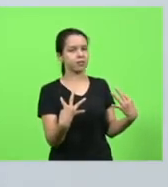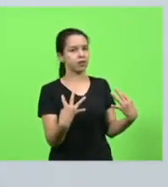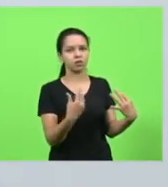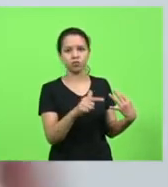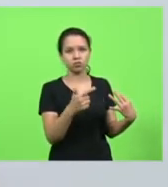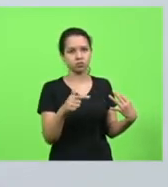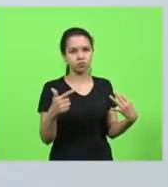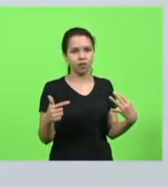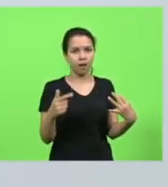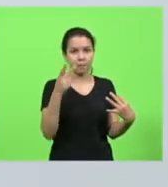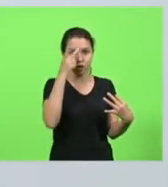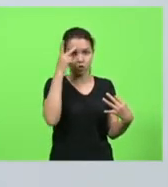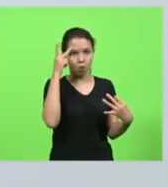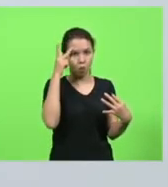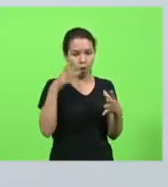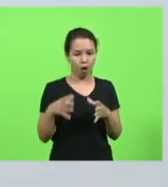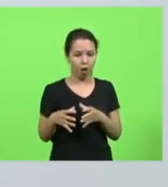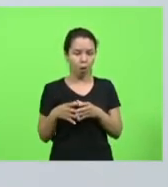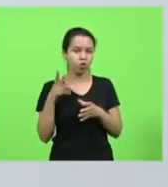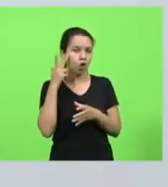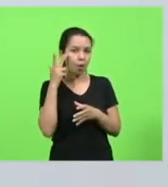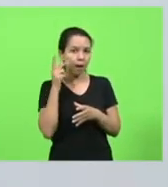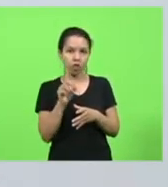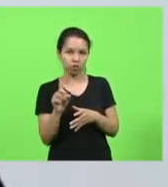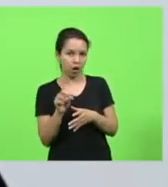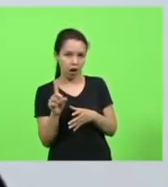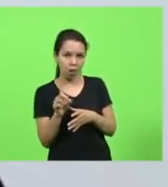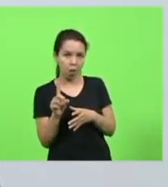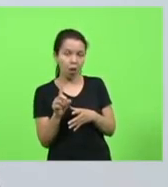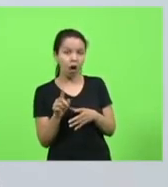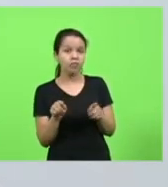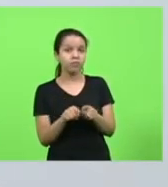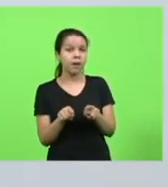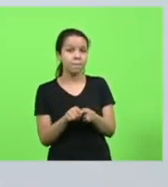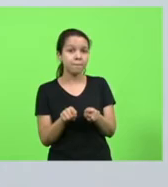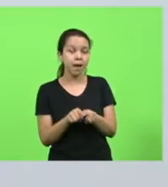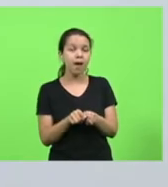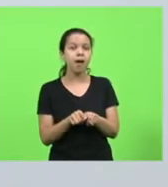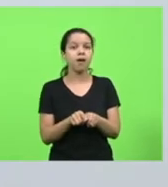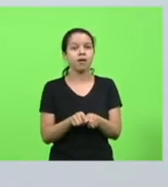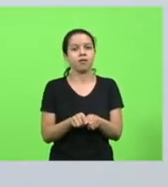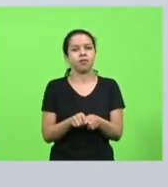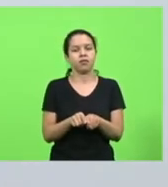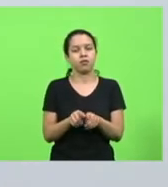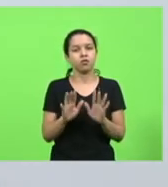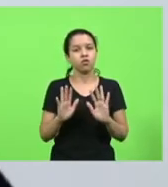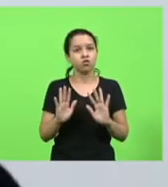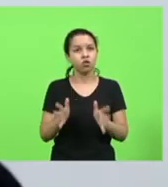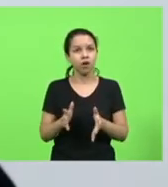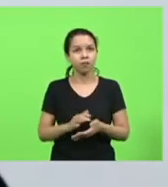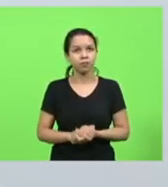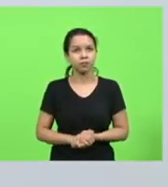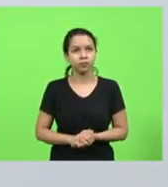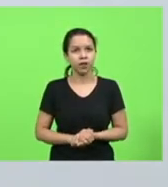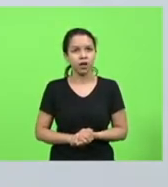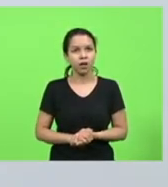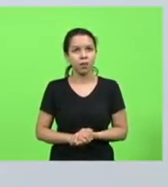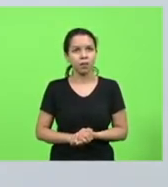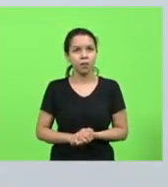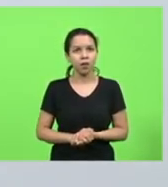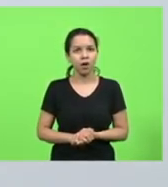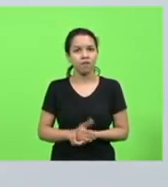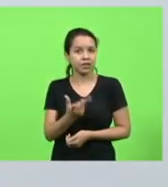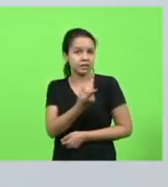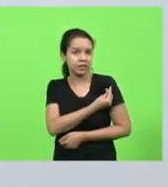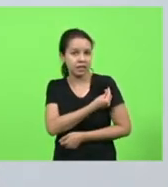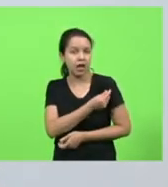categoria ou pessoas ditas normais, além disso, eles são solicitados, já foi vacinado, nada, isso foi falado há pouco no ambiente de